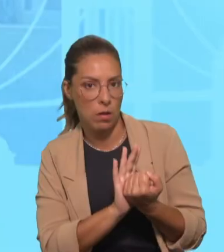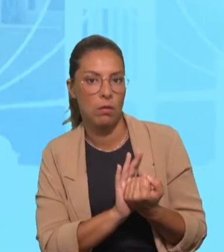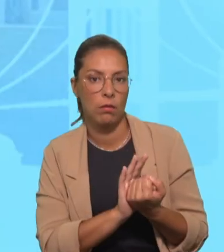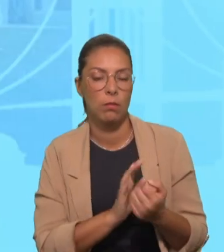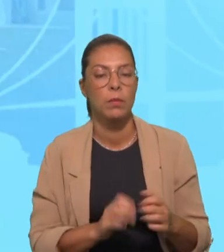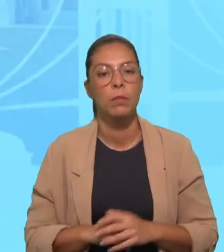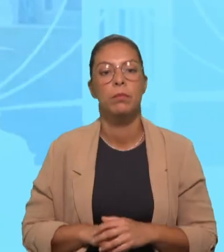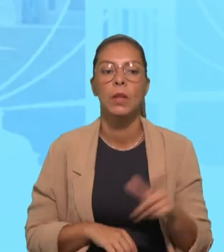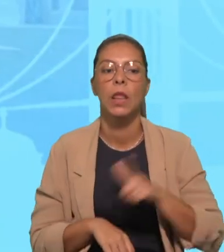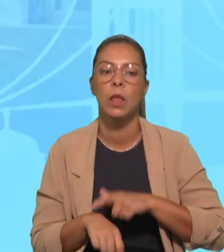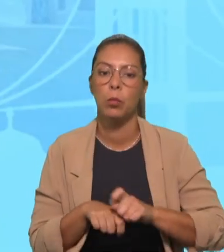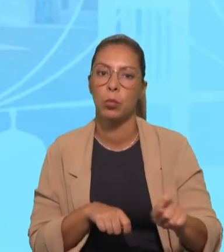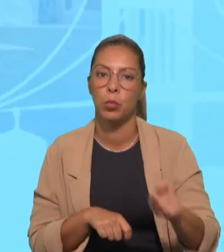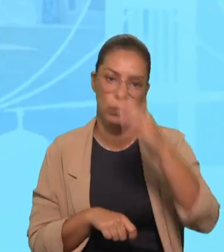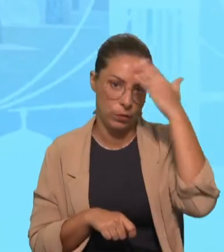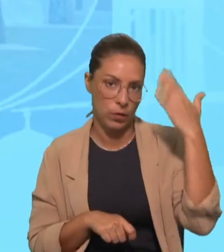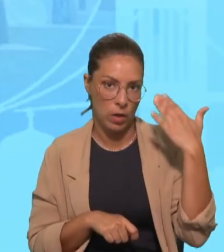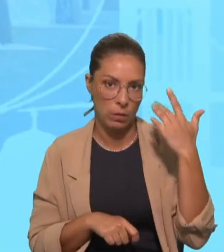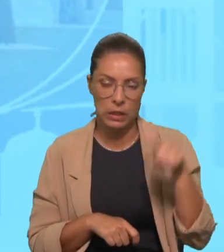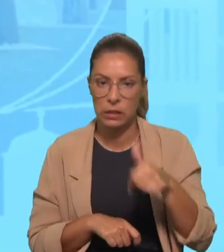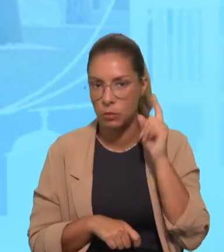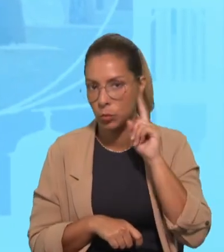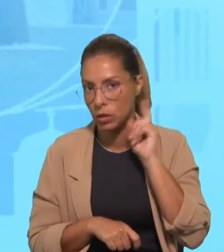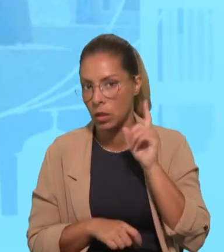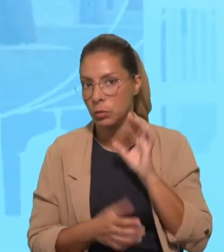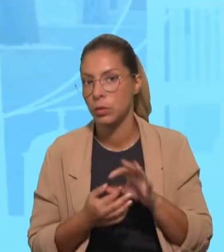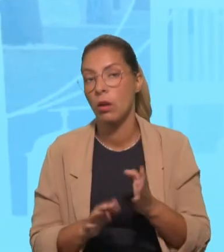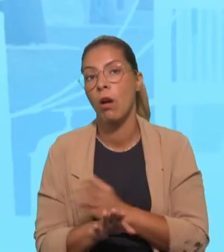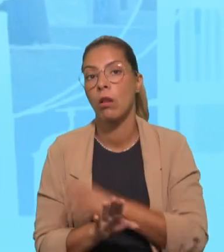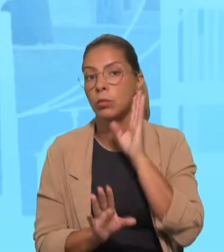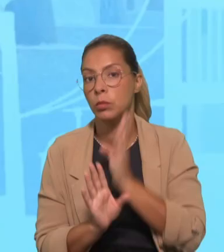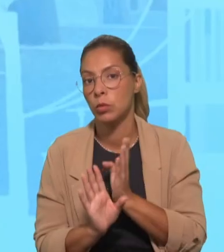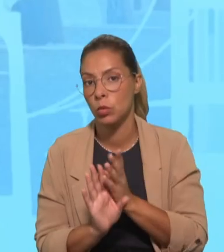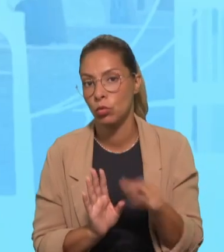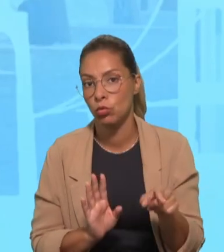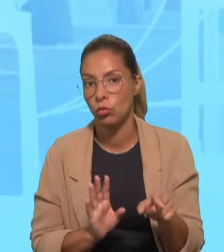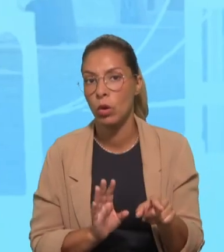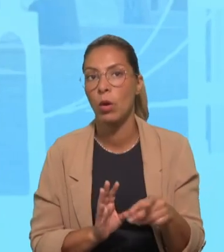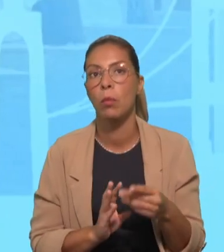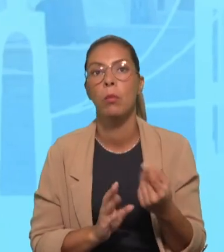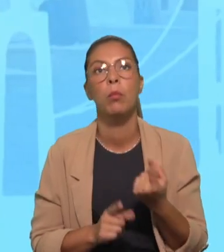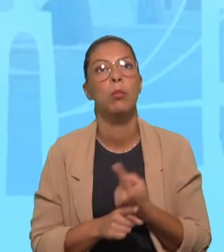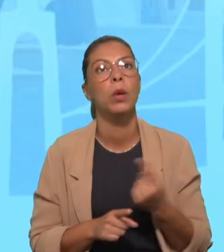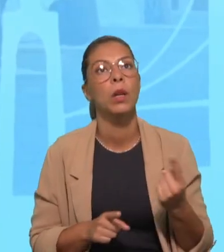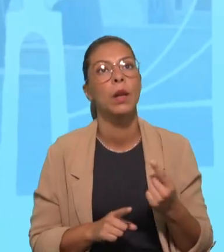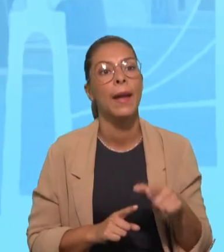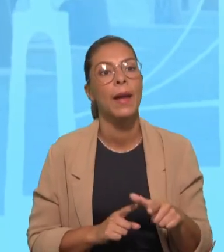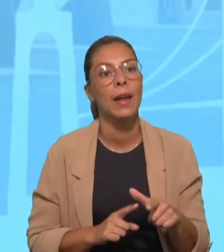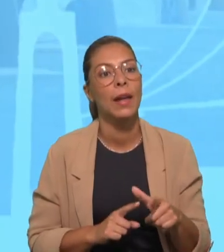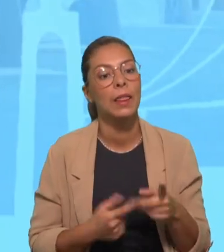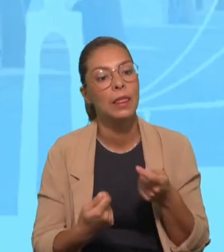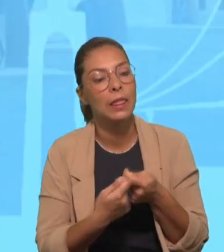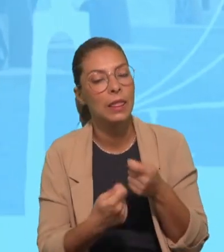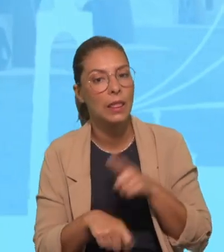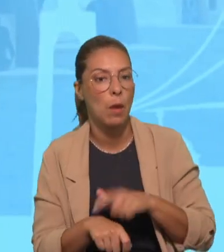neste tempo de verão, antes de entrares em psicologia, é essencial teres este tempo na tua vida dedicado a